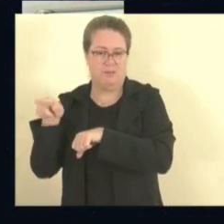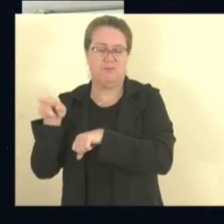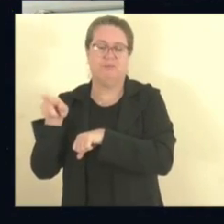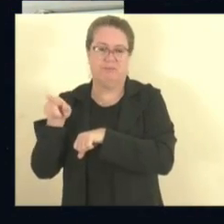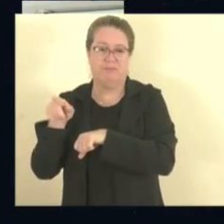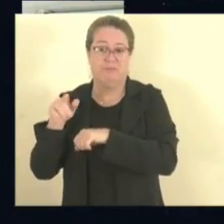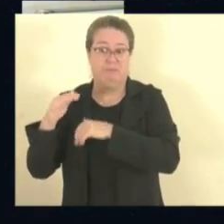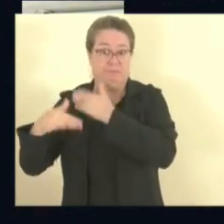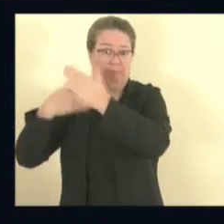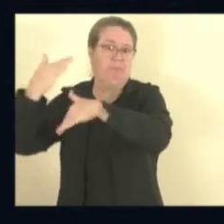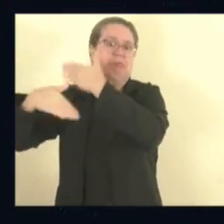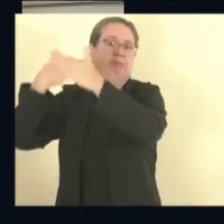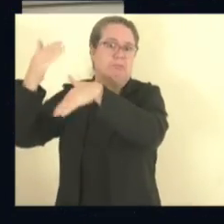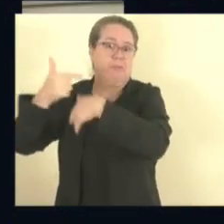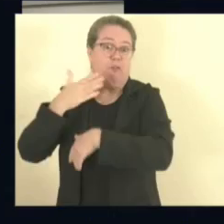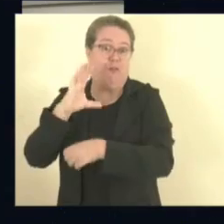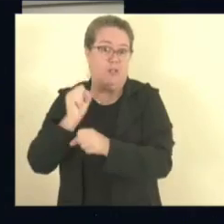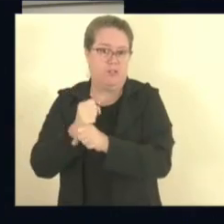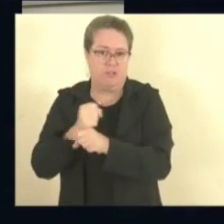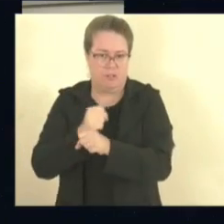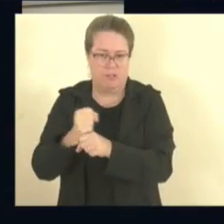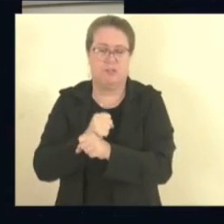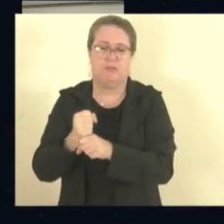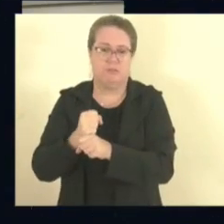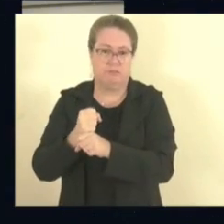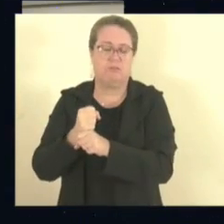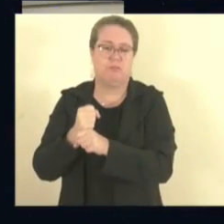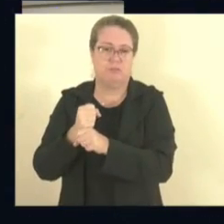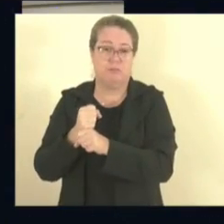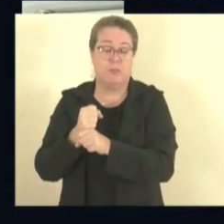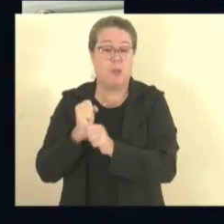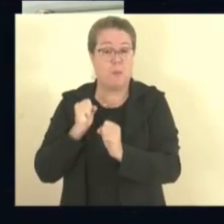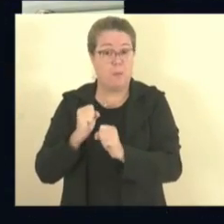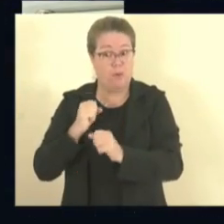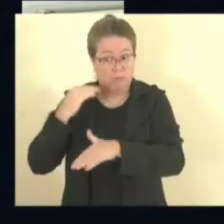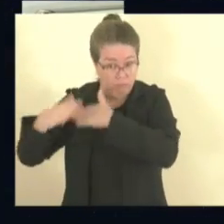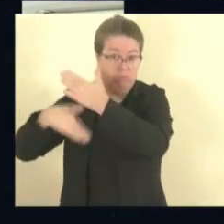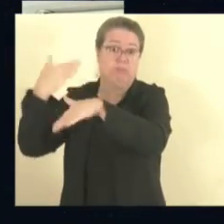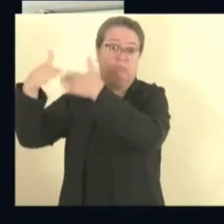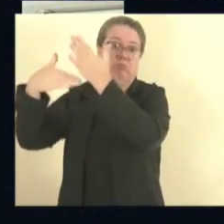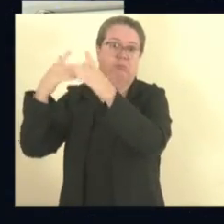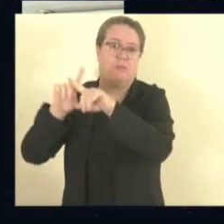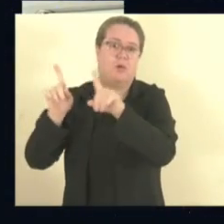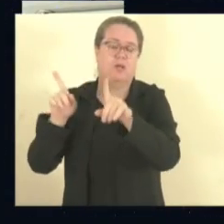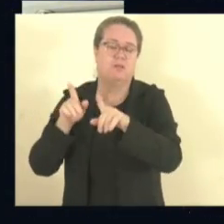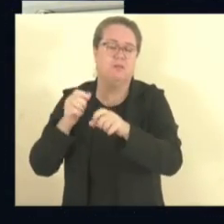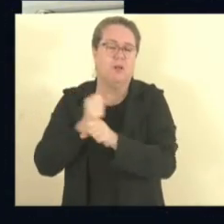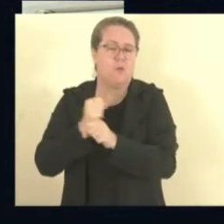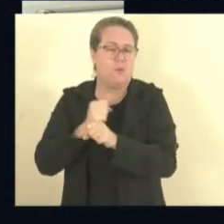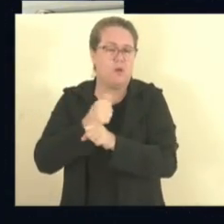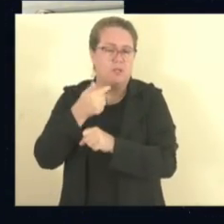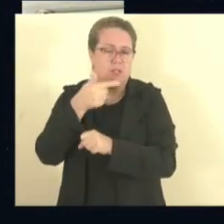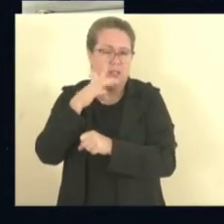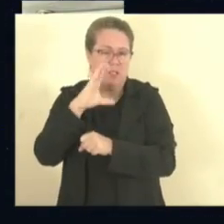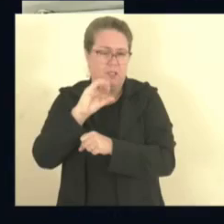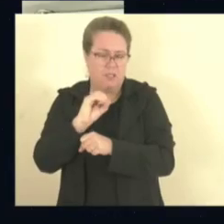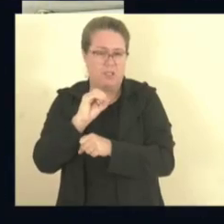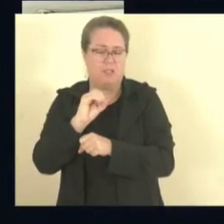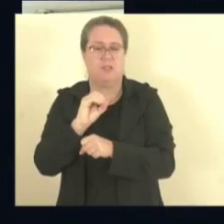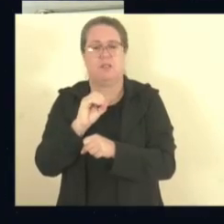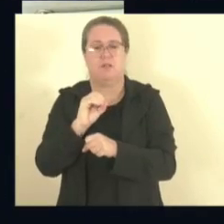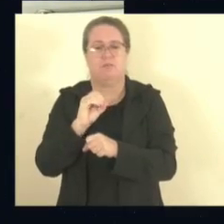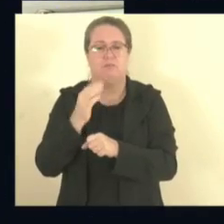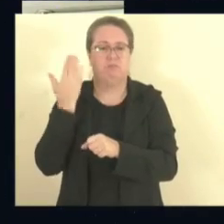últimos 20 anos e que pode disparar. Nos anos 60 e 70, a economia brasileira também